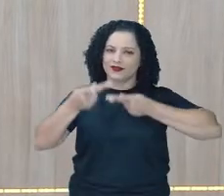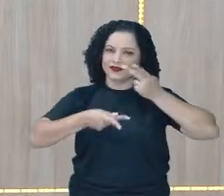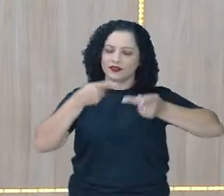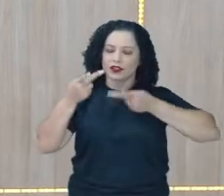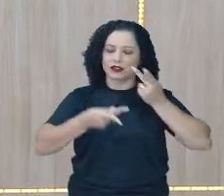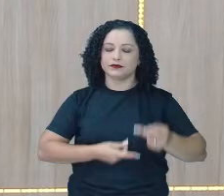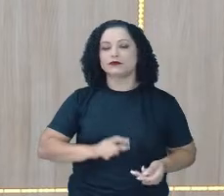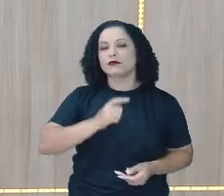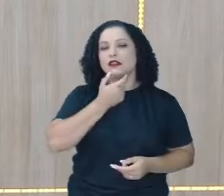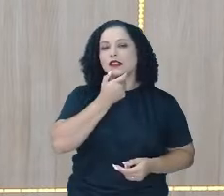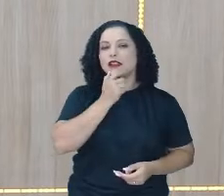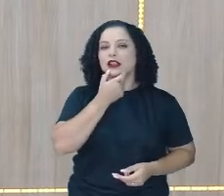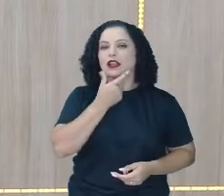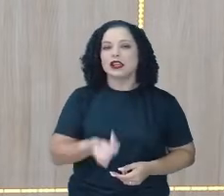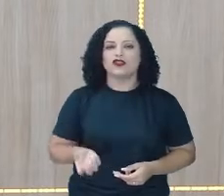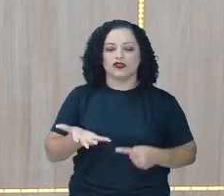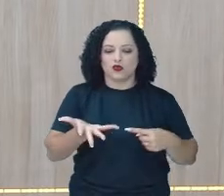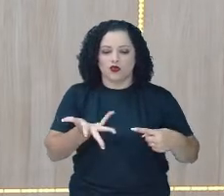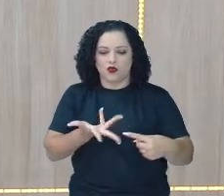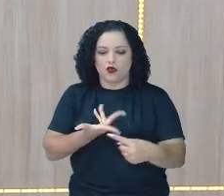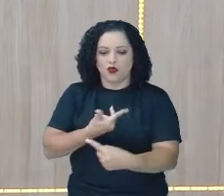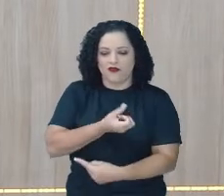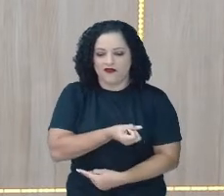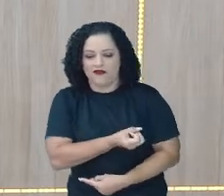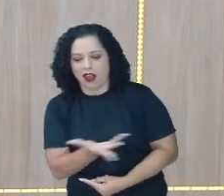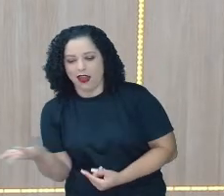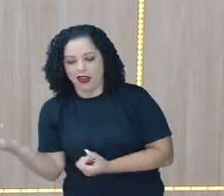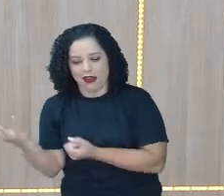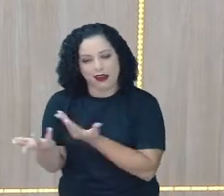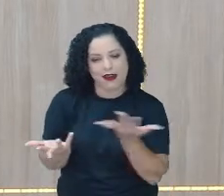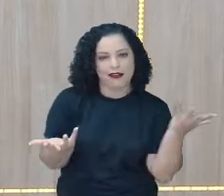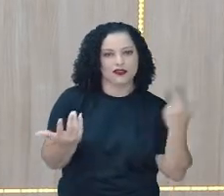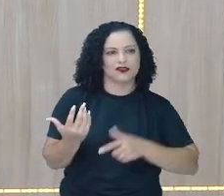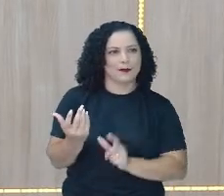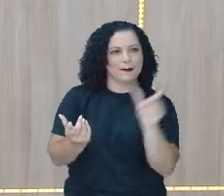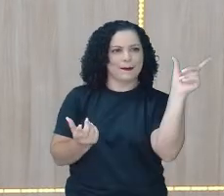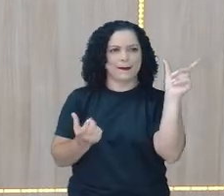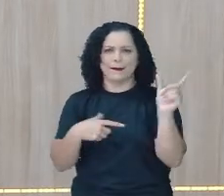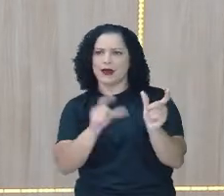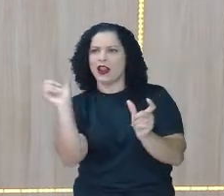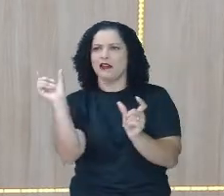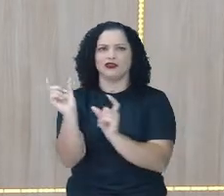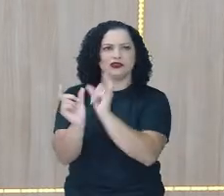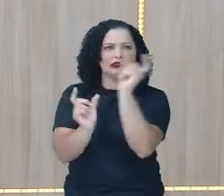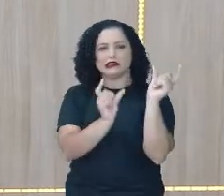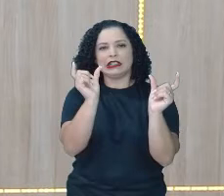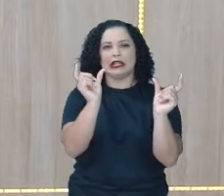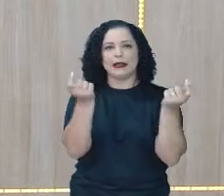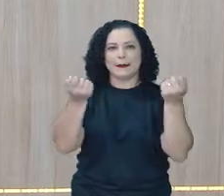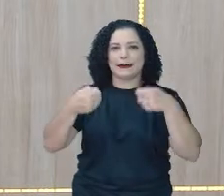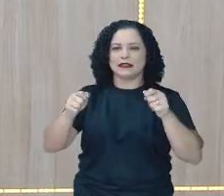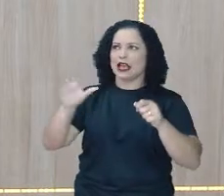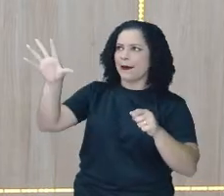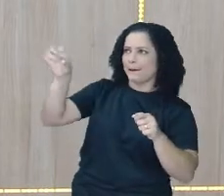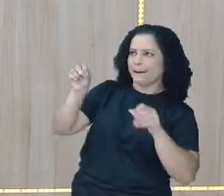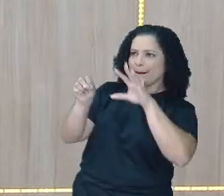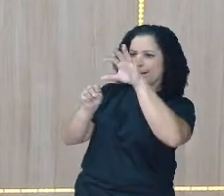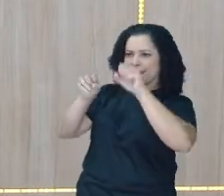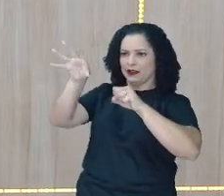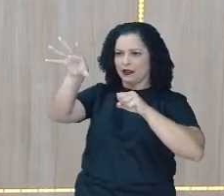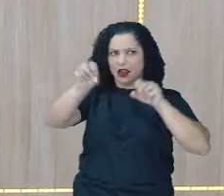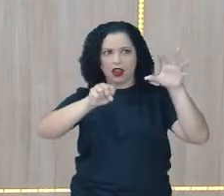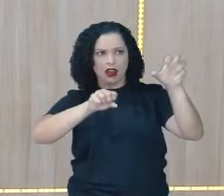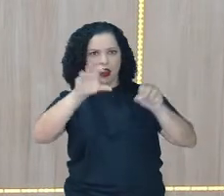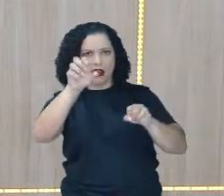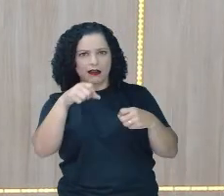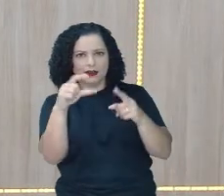que em inglês tem um mundo, um universo de palavras, e você precisa filtrar as palavras em que você vai se apoiar. Não é?